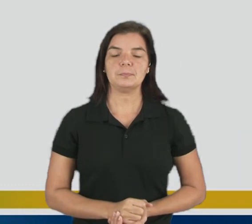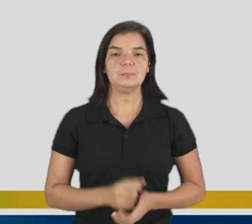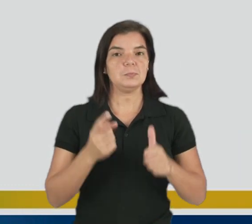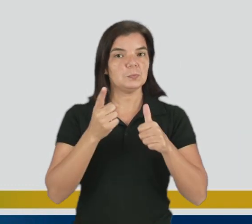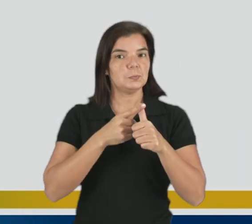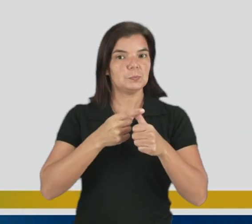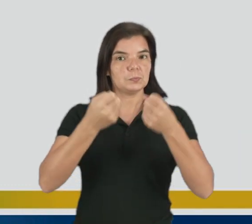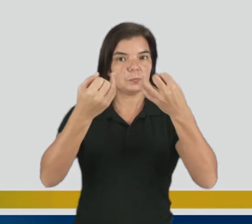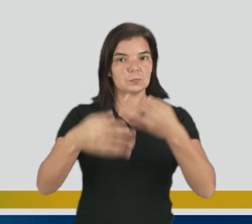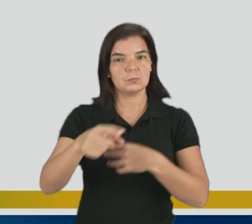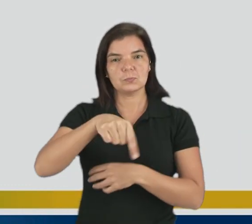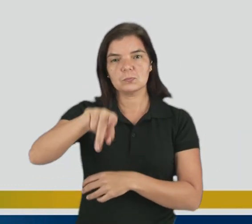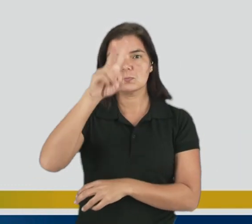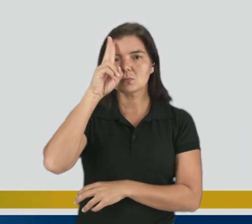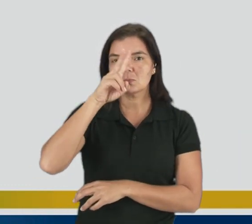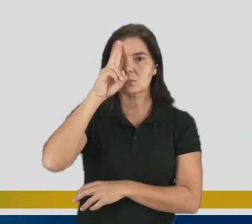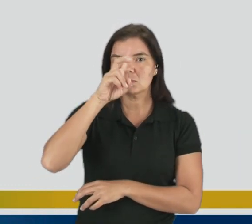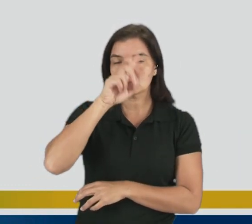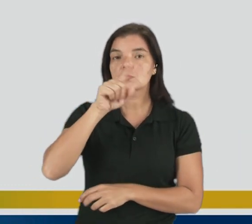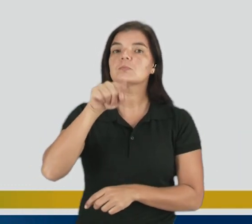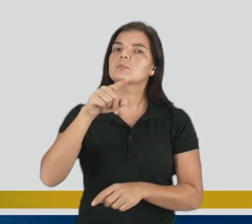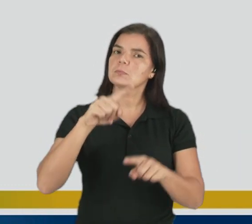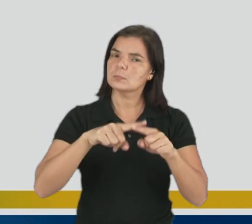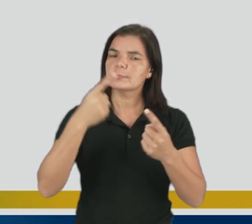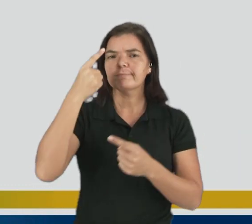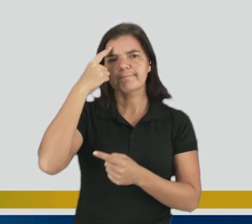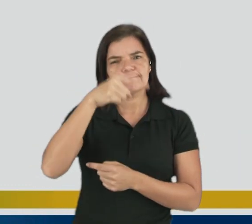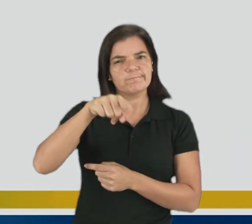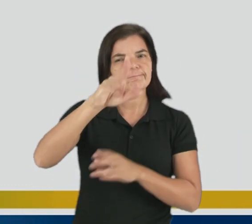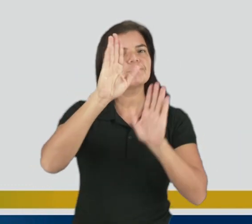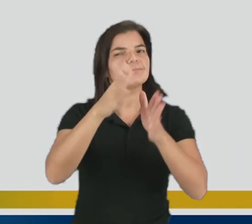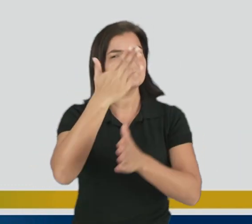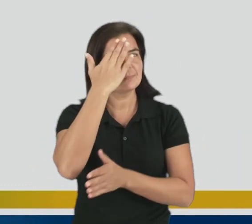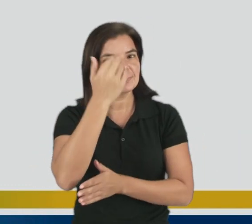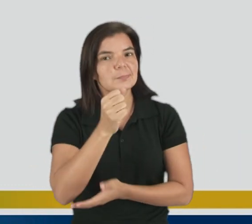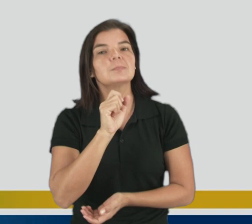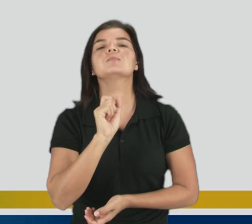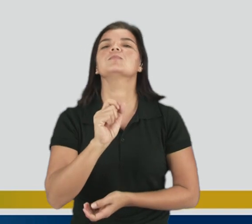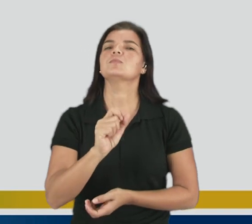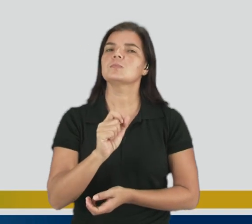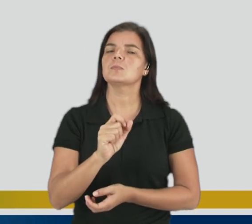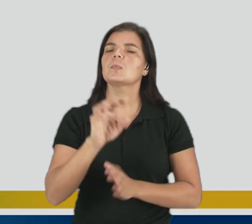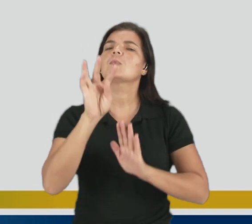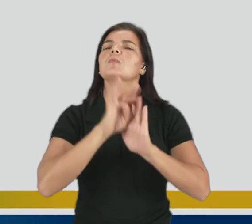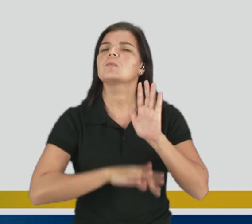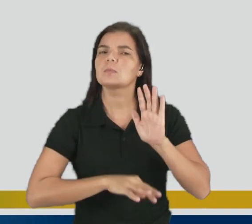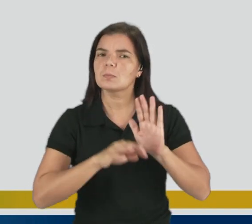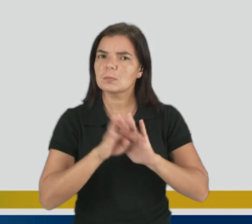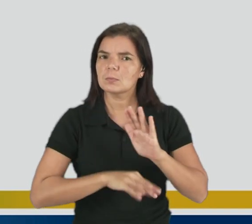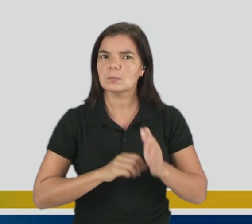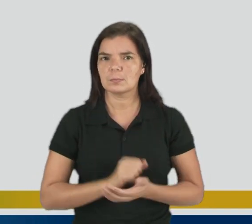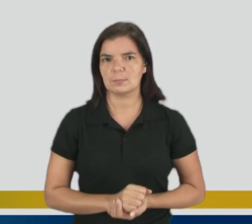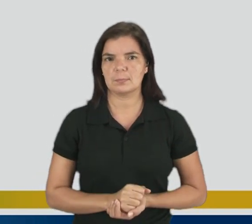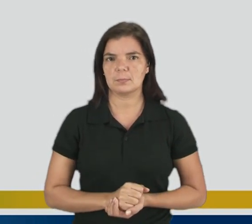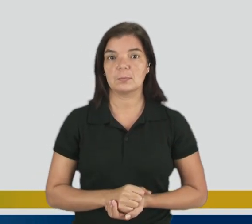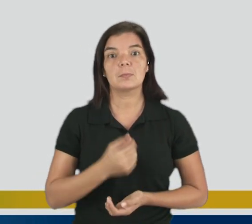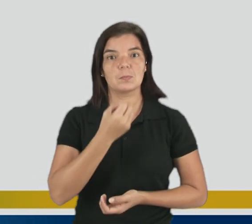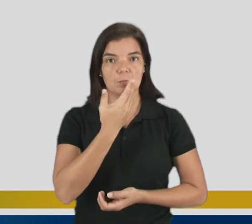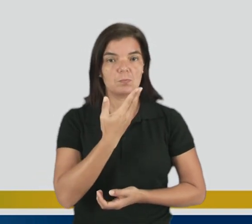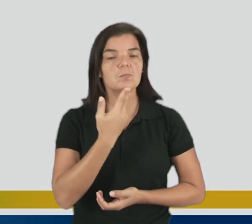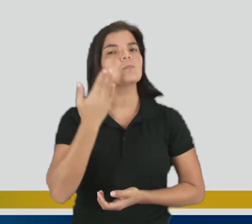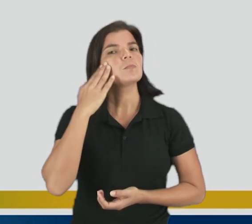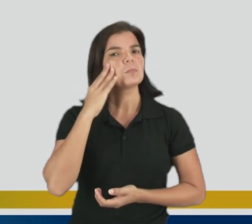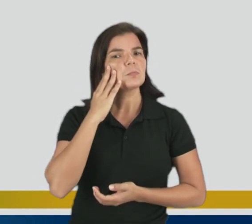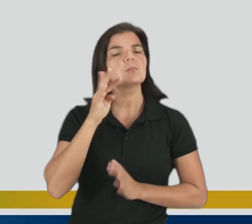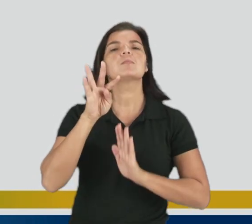A primeira coisa que eu queria relembrar, porque é uma coisa que eu imagino que você já saiba, o que é um texto? É bom a gente recapitular isso. O